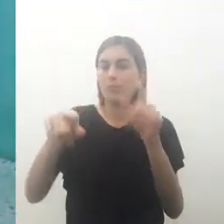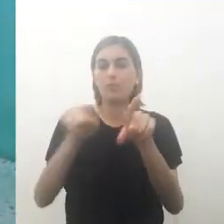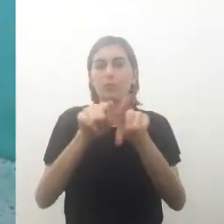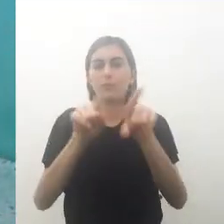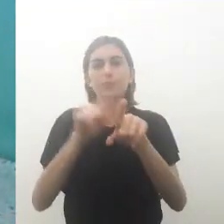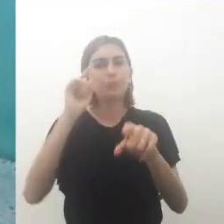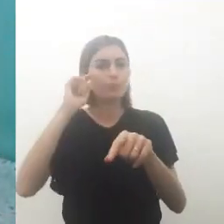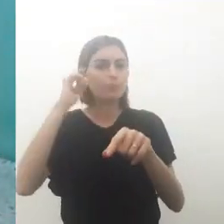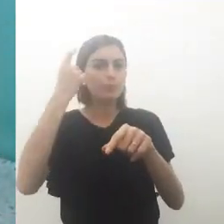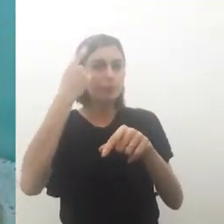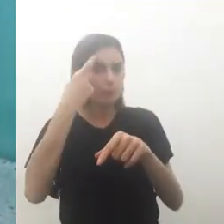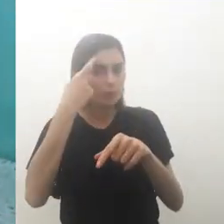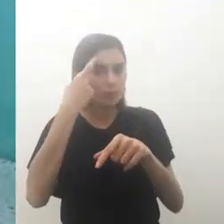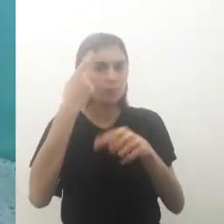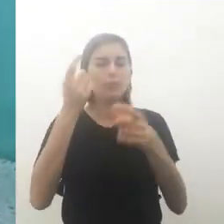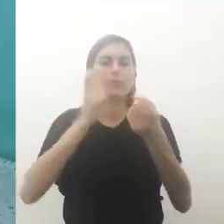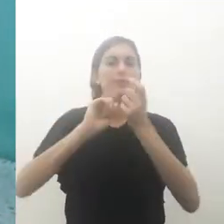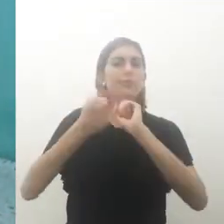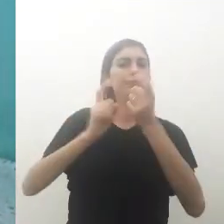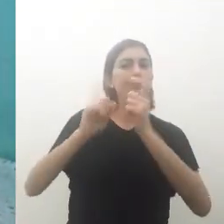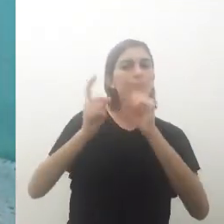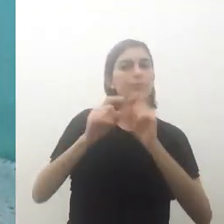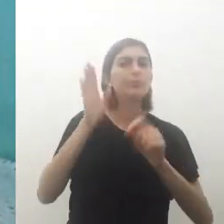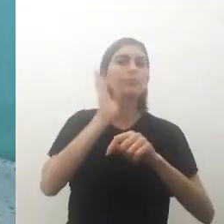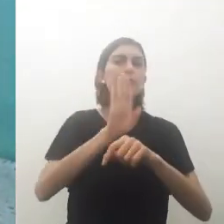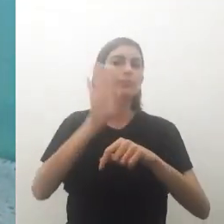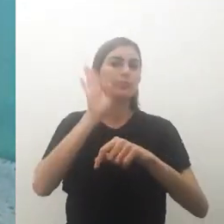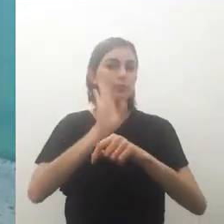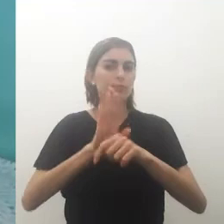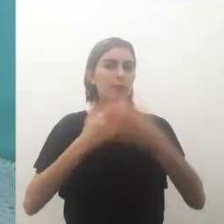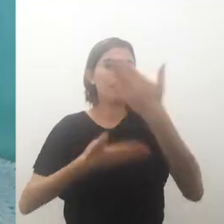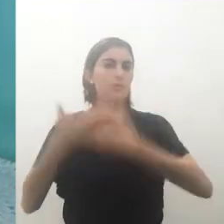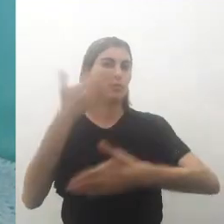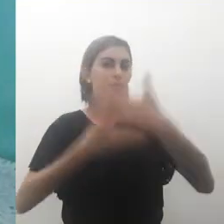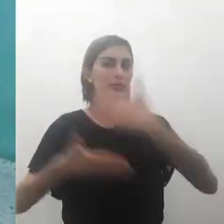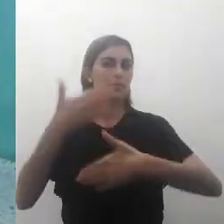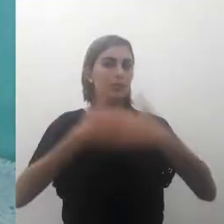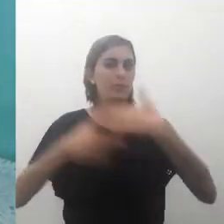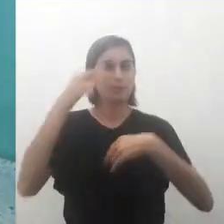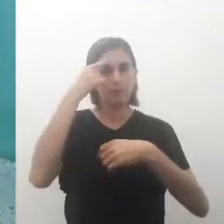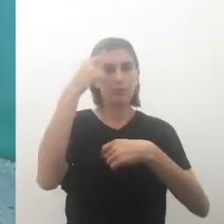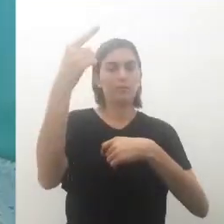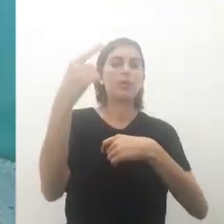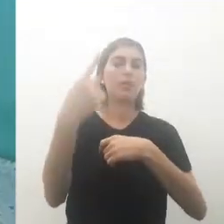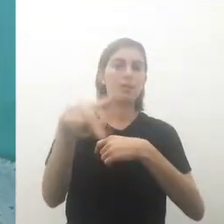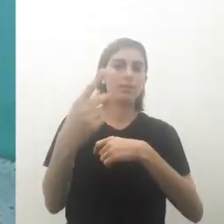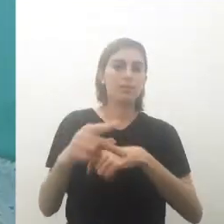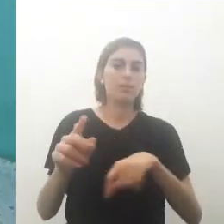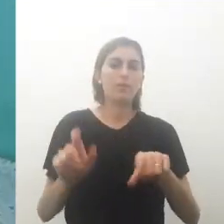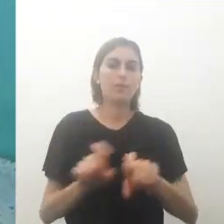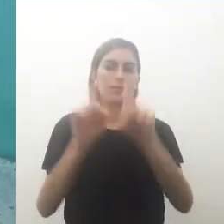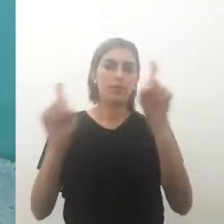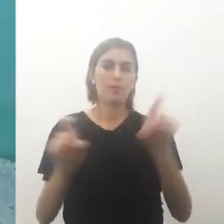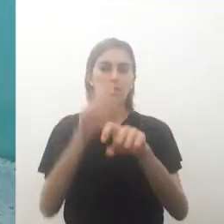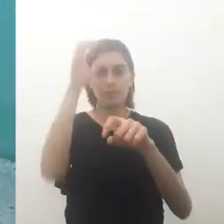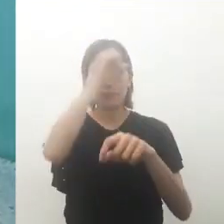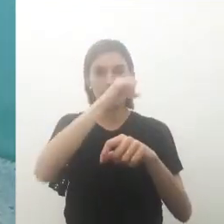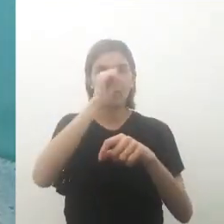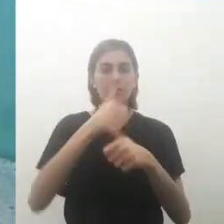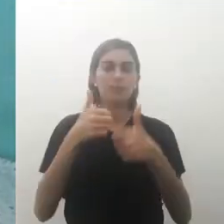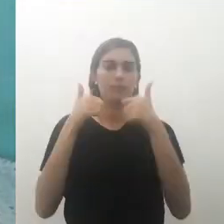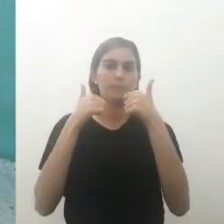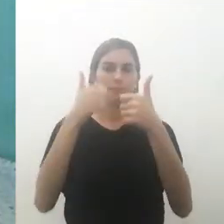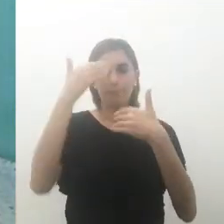e-book também, tirem todas as suas dúvidas nos fóruns. Vai ser muito legal continuar trocando essa ideia lá no ambiente virtual